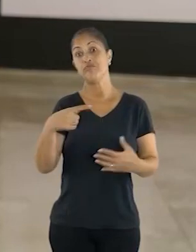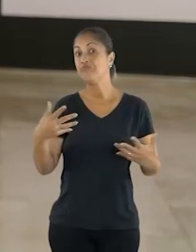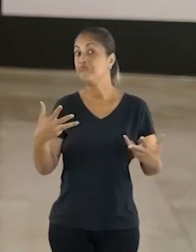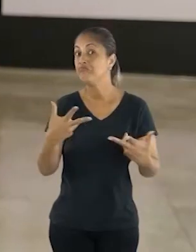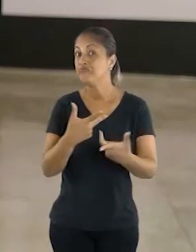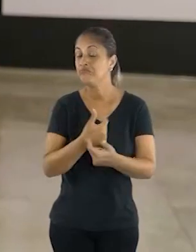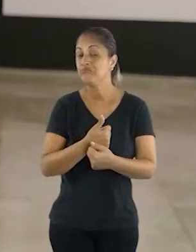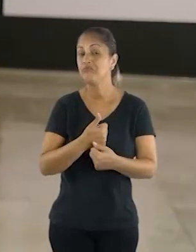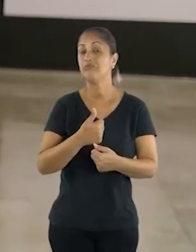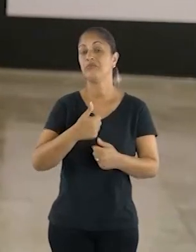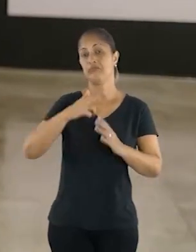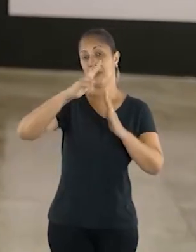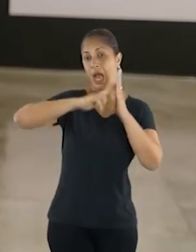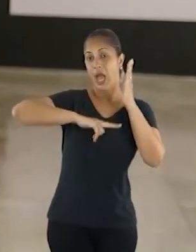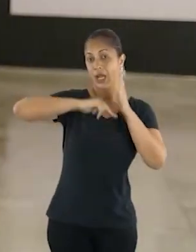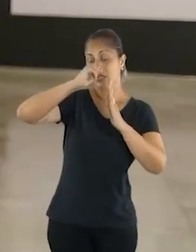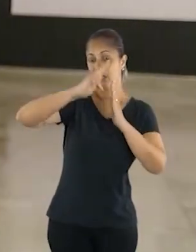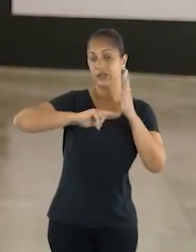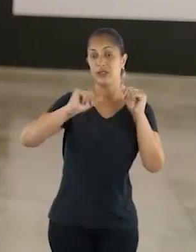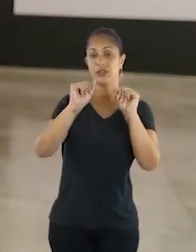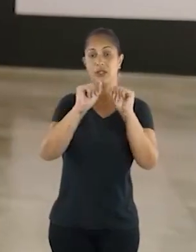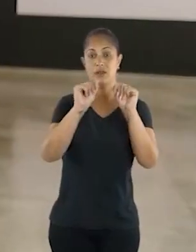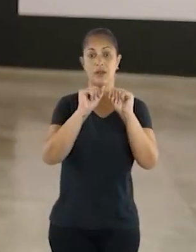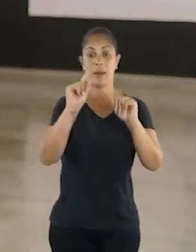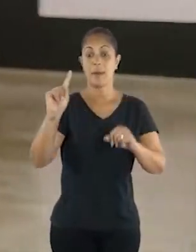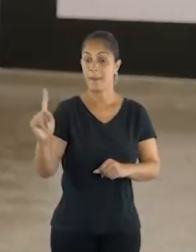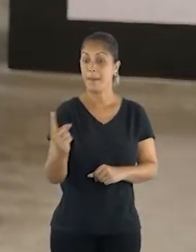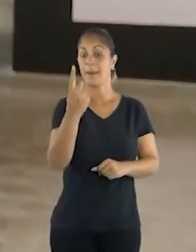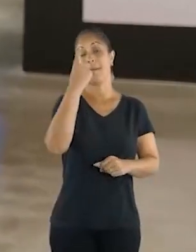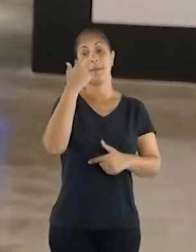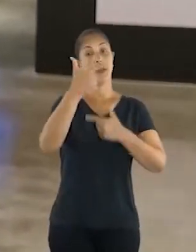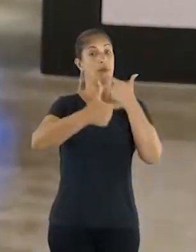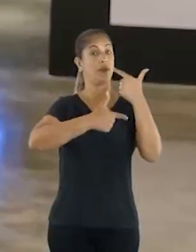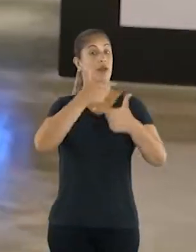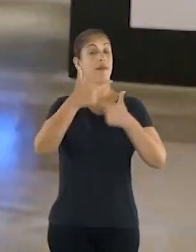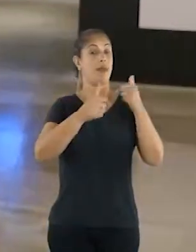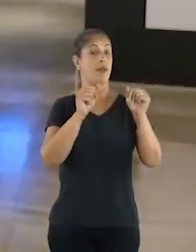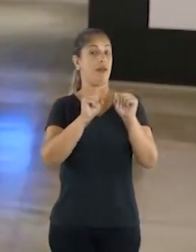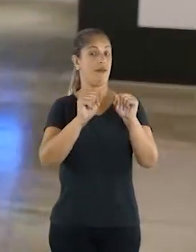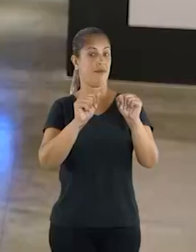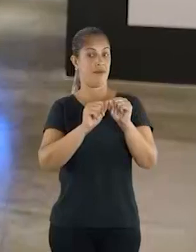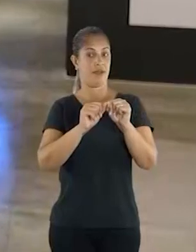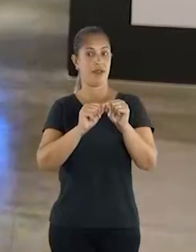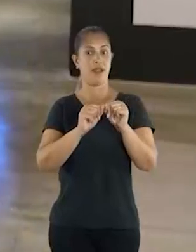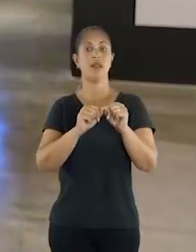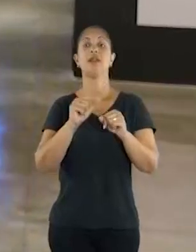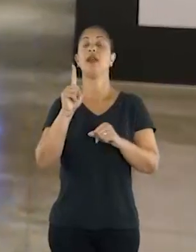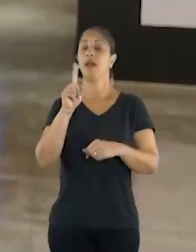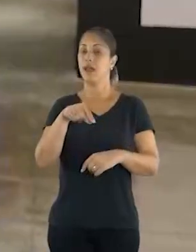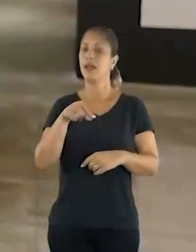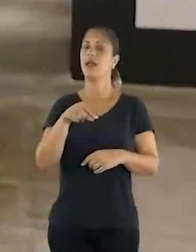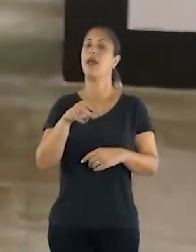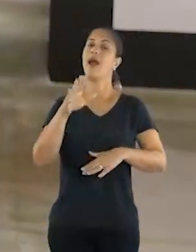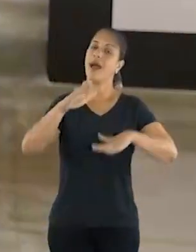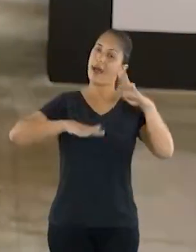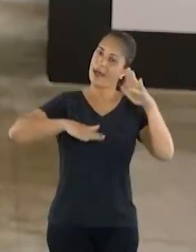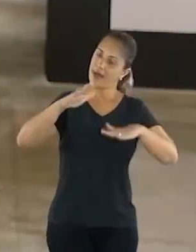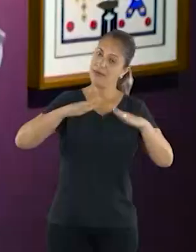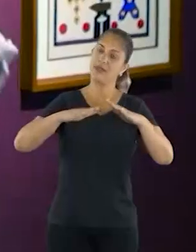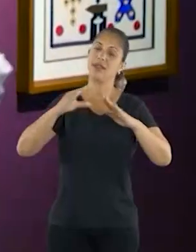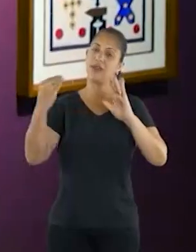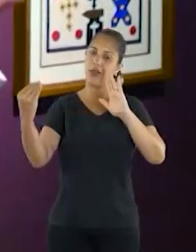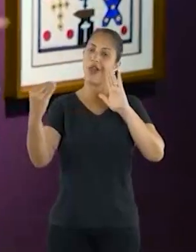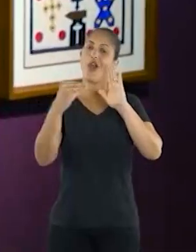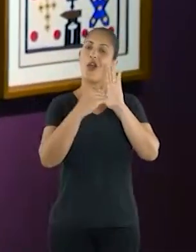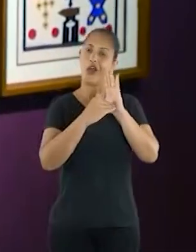artista plástico, né? E o primeiro trabalho que ele faz, ele muitas vezes